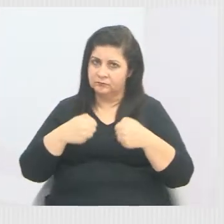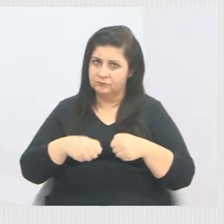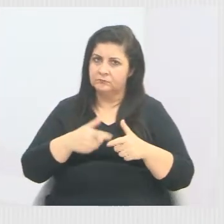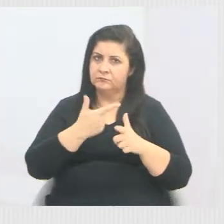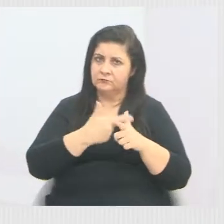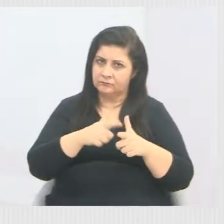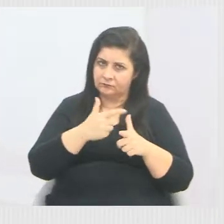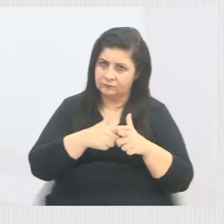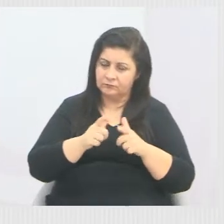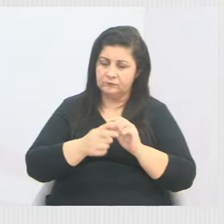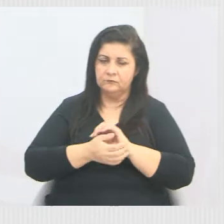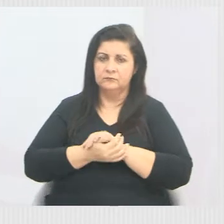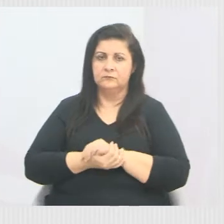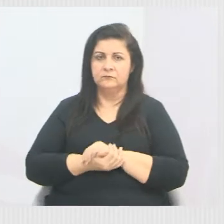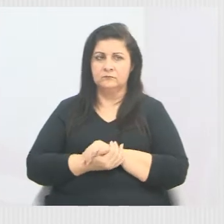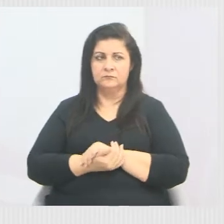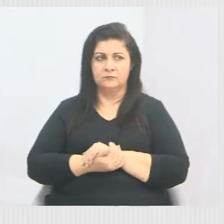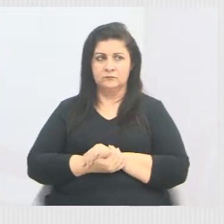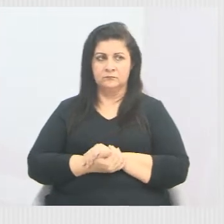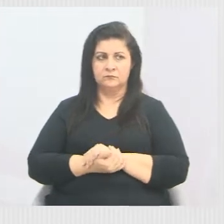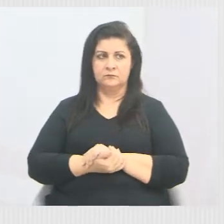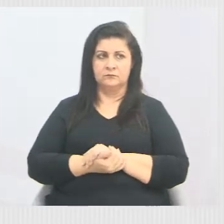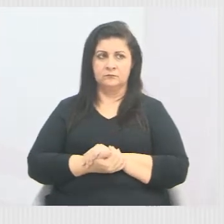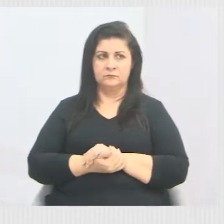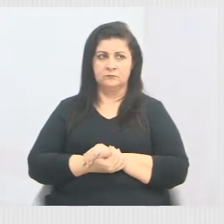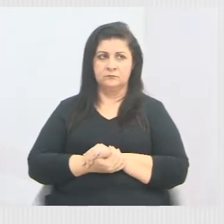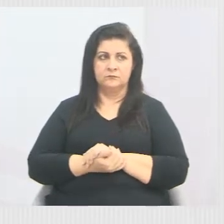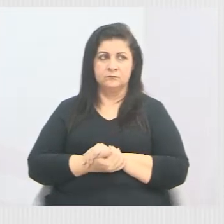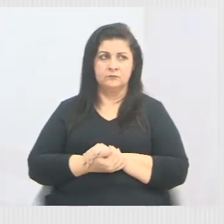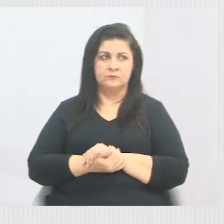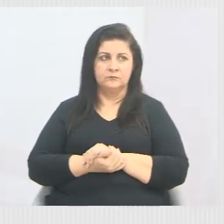fosse necessário, né?